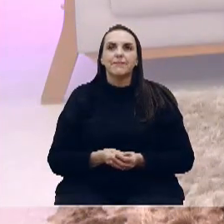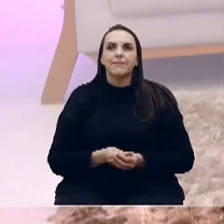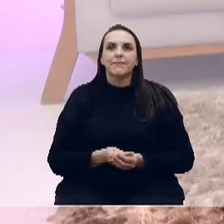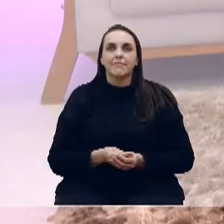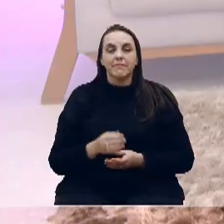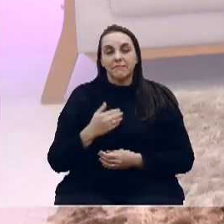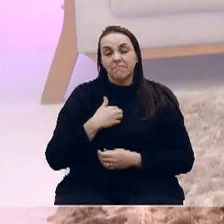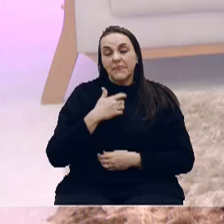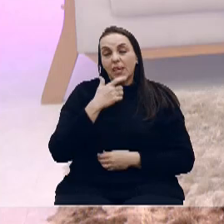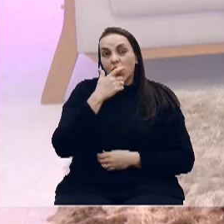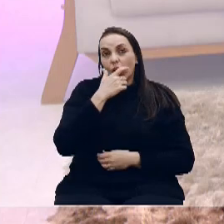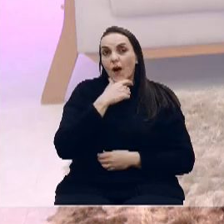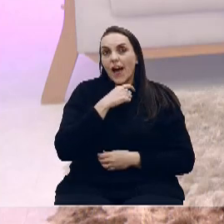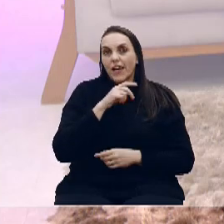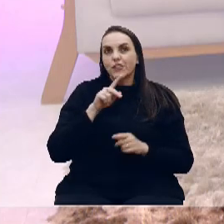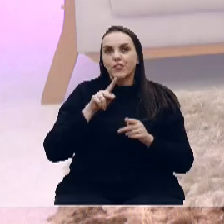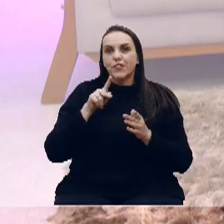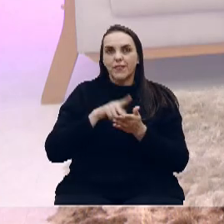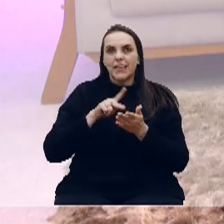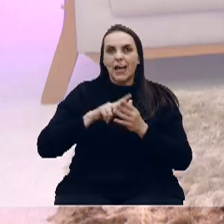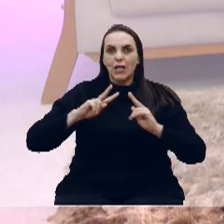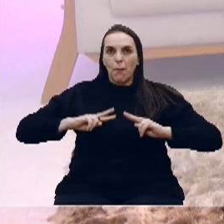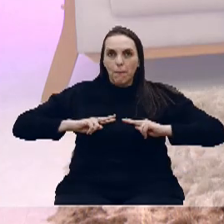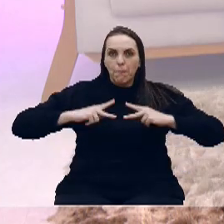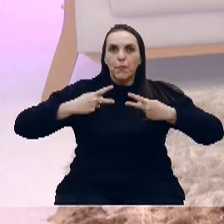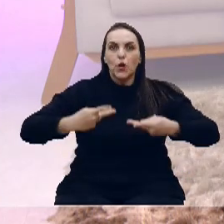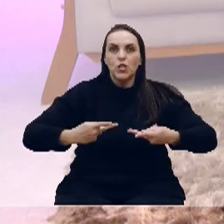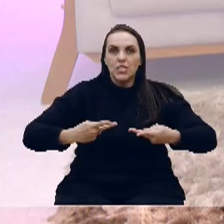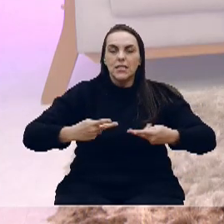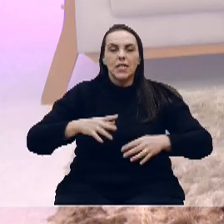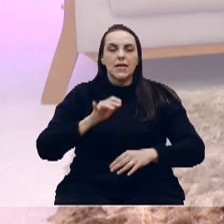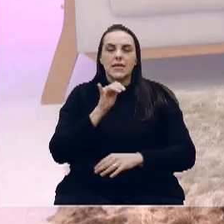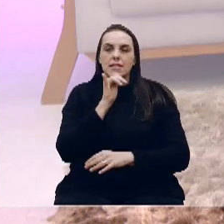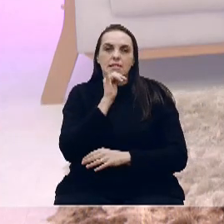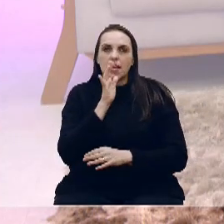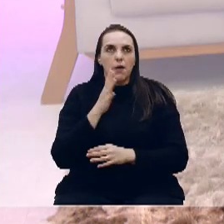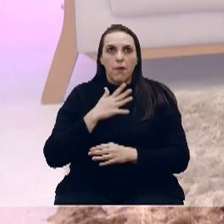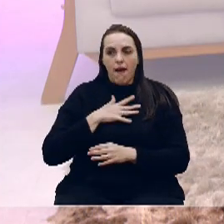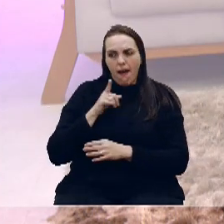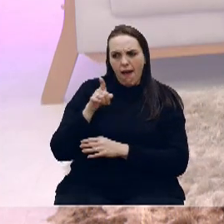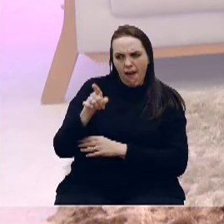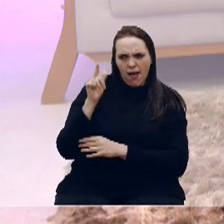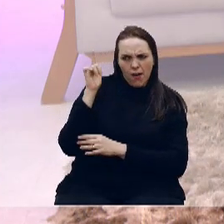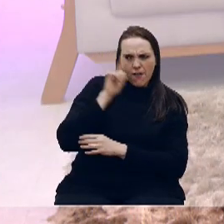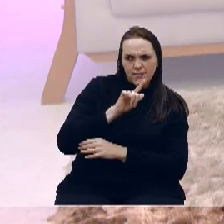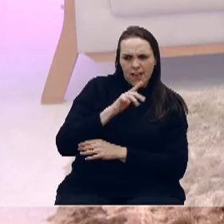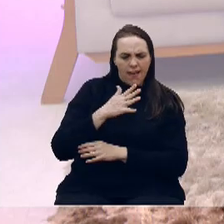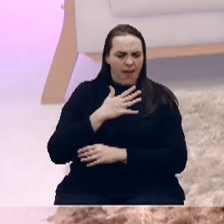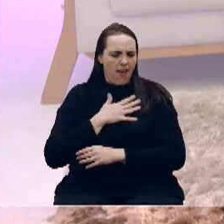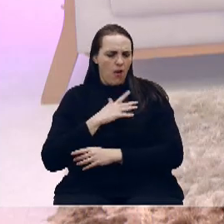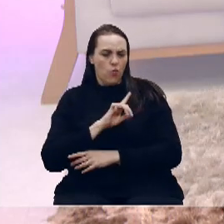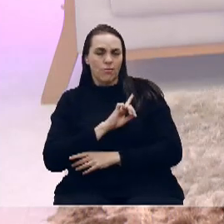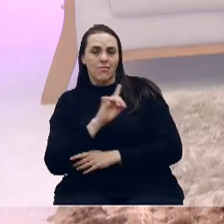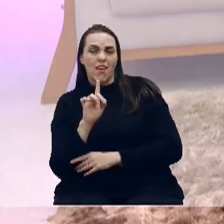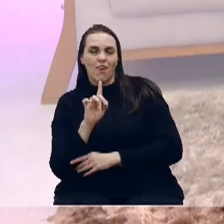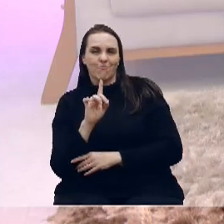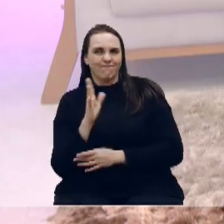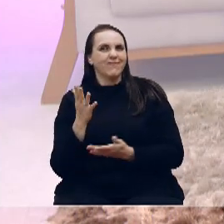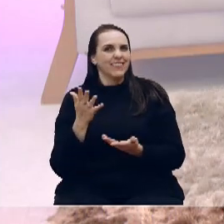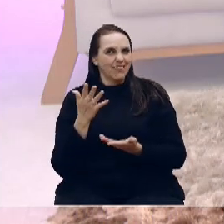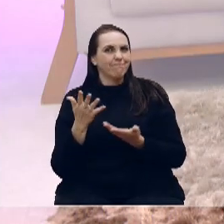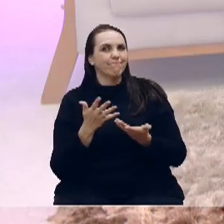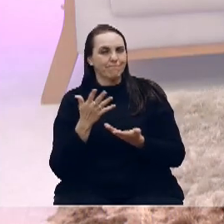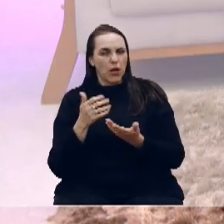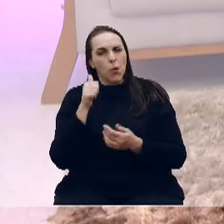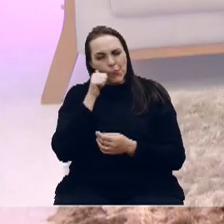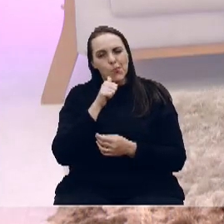Eu acho que é de se projetar, que não, tipo, por que ela consegue ou não? Acho que tem muito isso das mulheres contra mulheres,